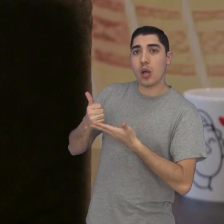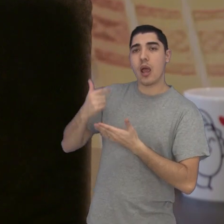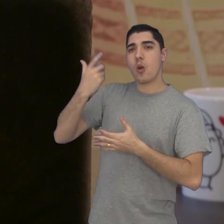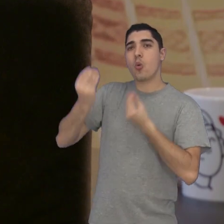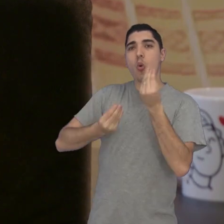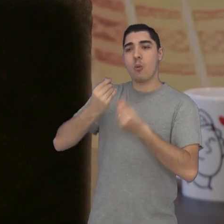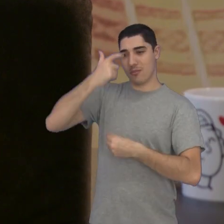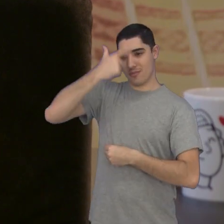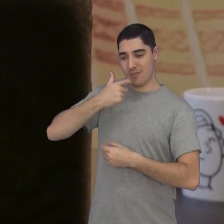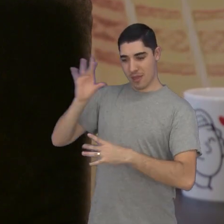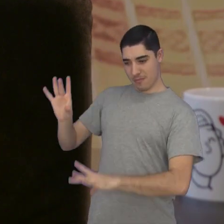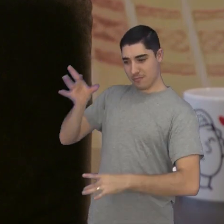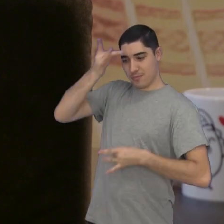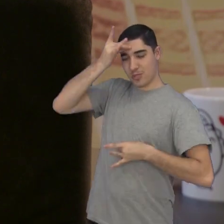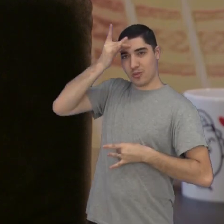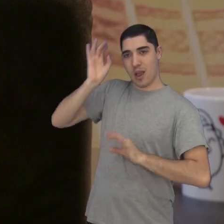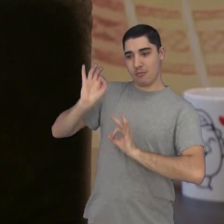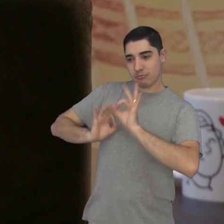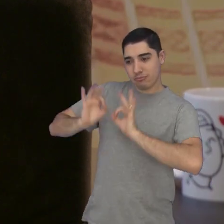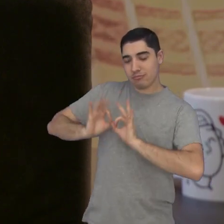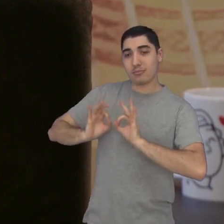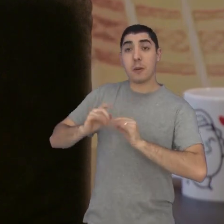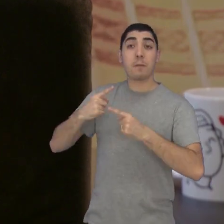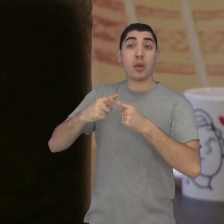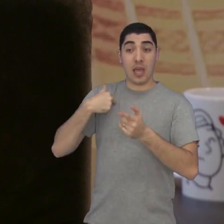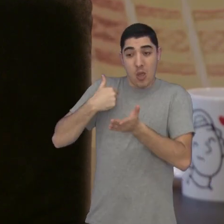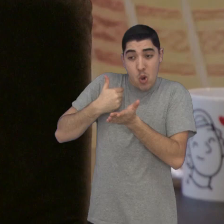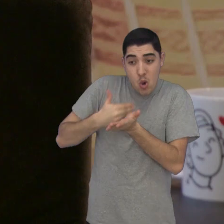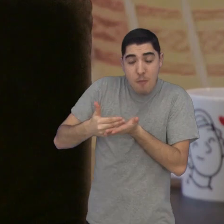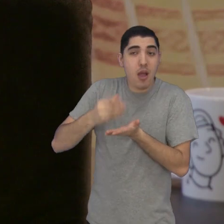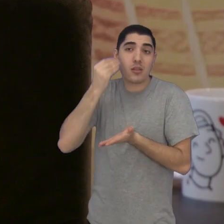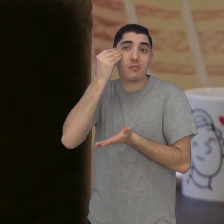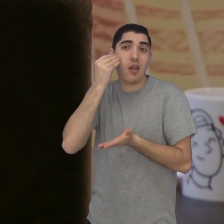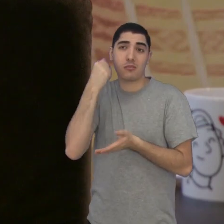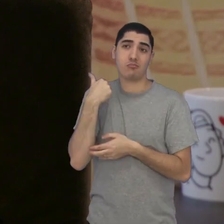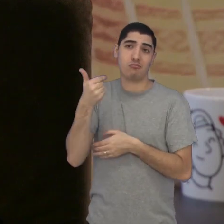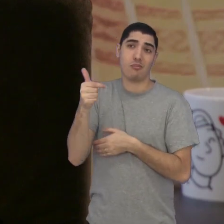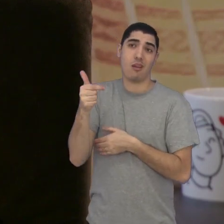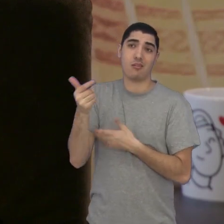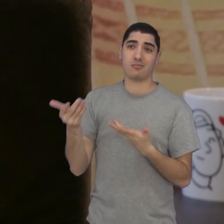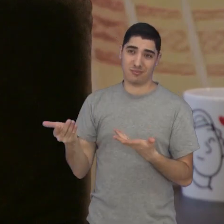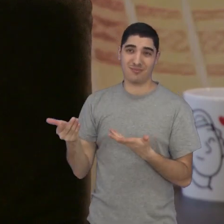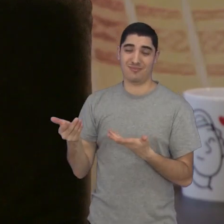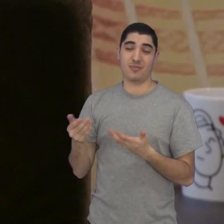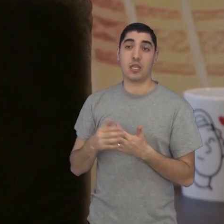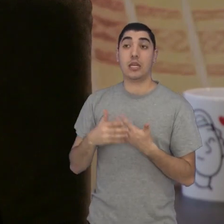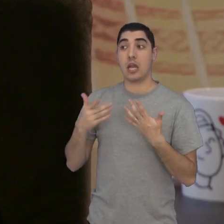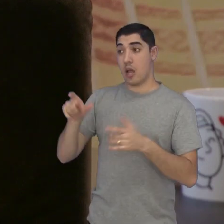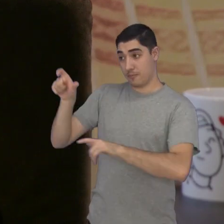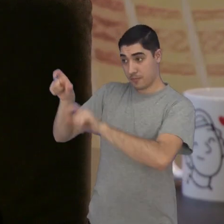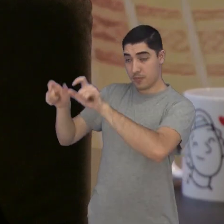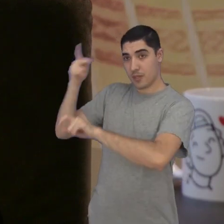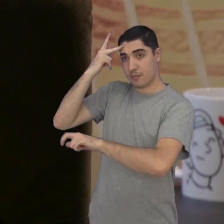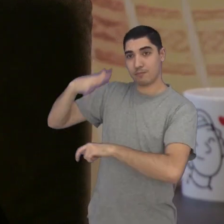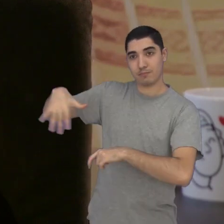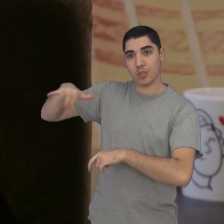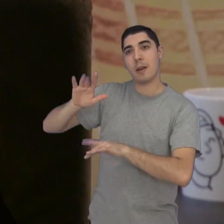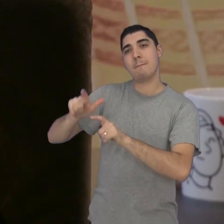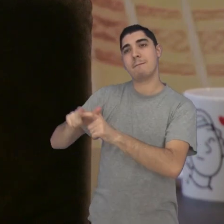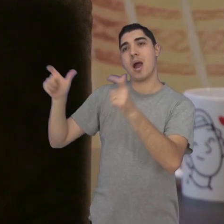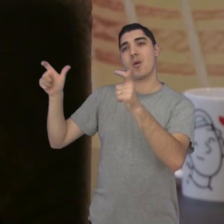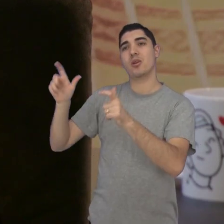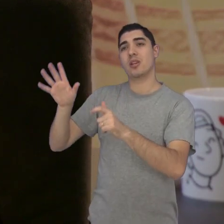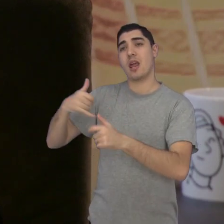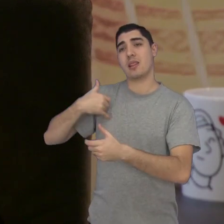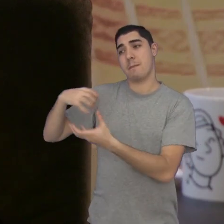lapidar o meu personagem, né? Porque você está no começo, você não tem experiência para nada. E essas pessoas, muitos já se foram,